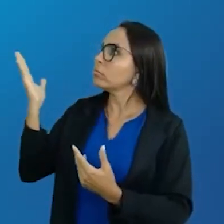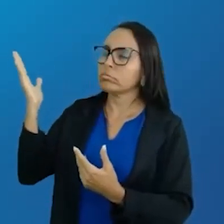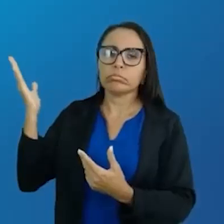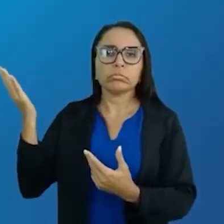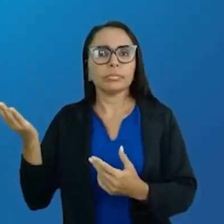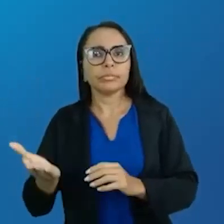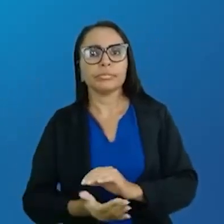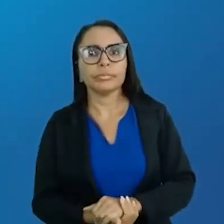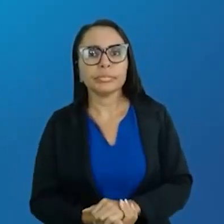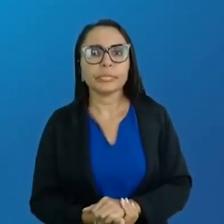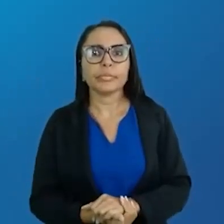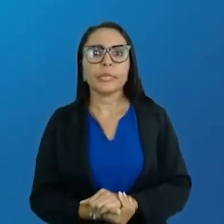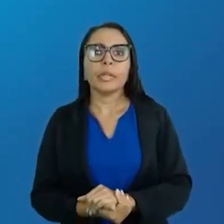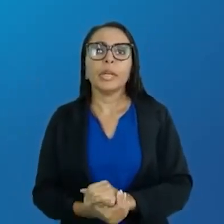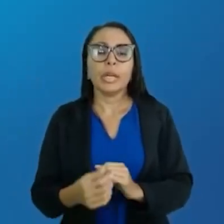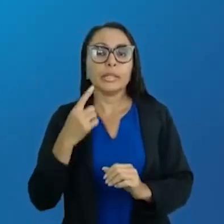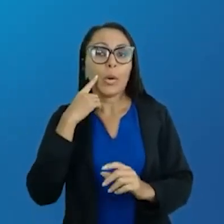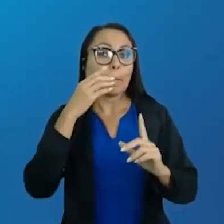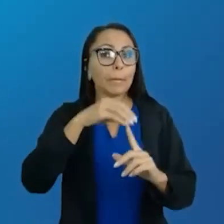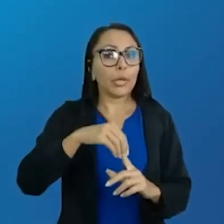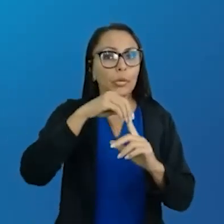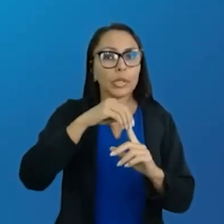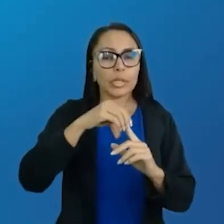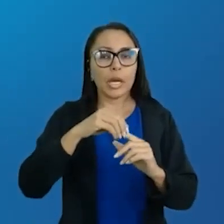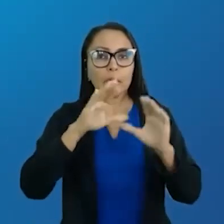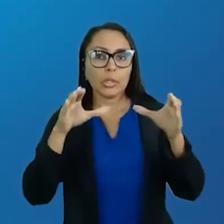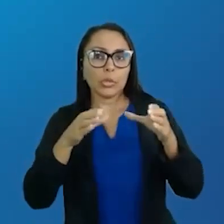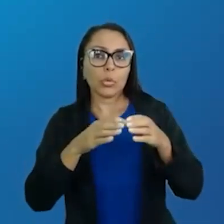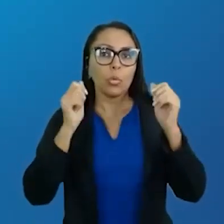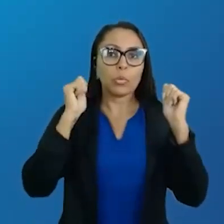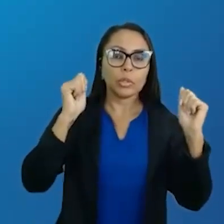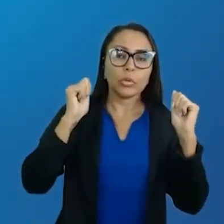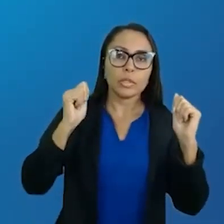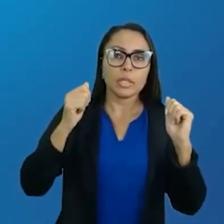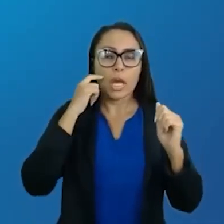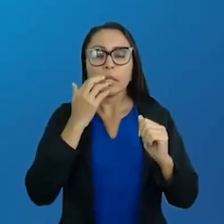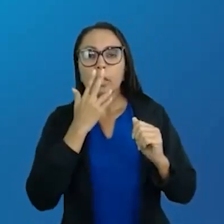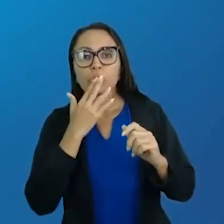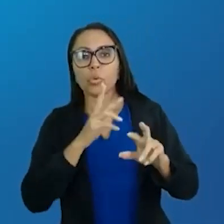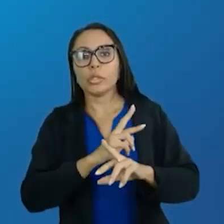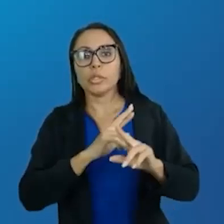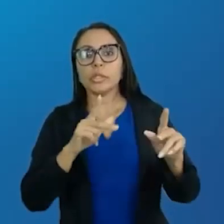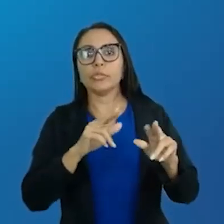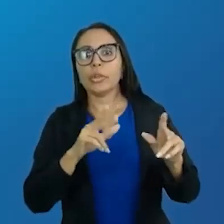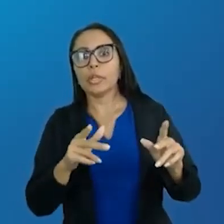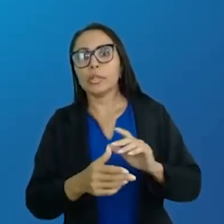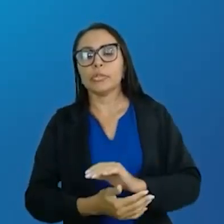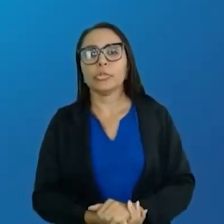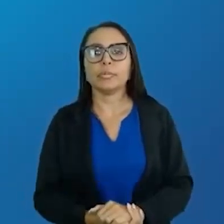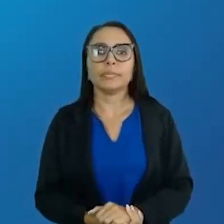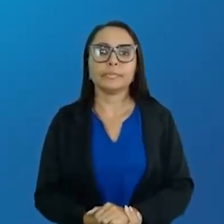Então, tipo, o cérebro cria a unidade de torcida através das representações de coisas diferentes. Não cria um rosto, não cria uma marca em